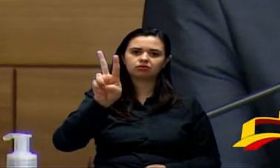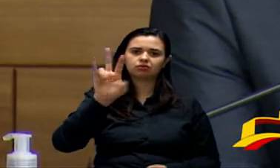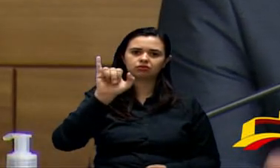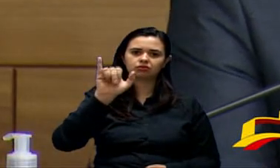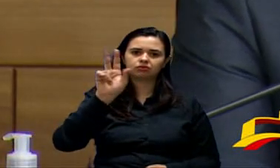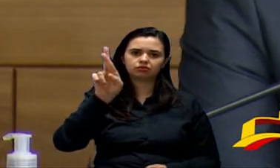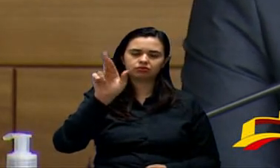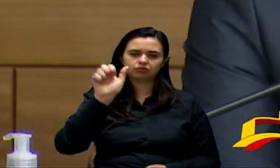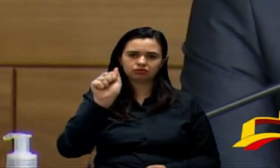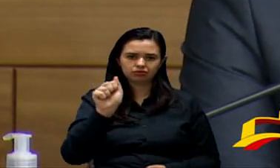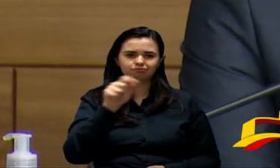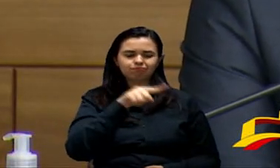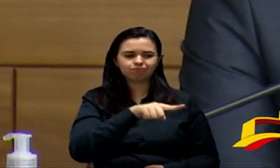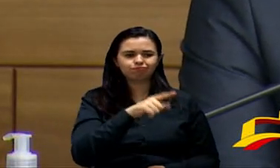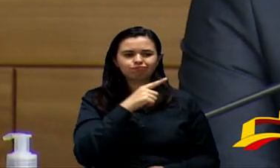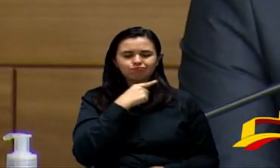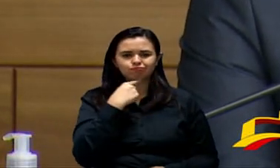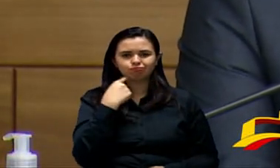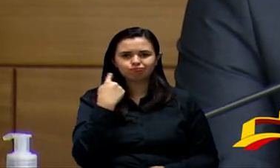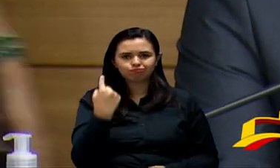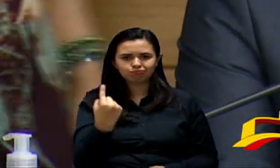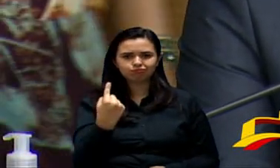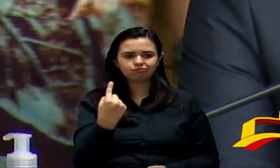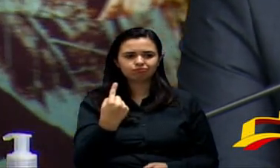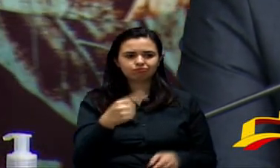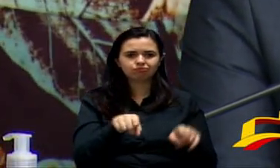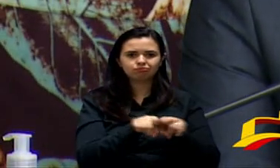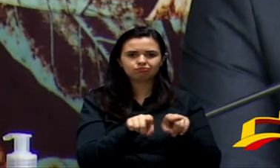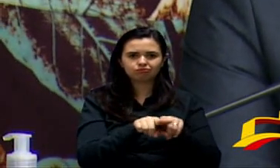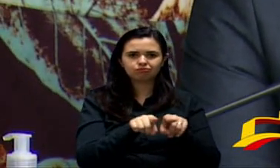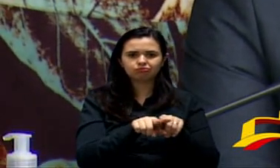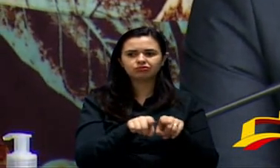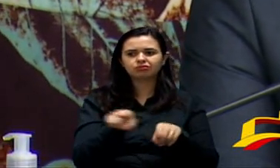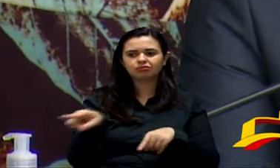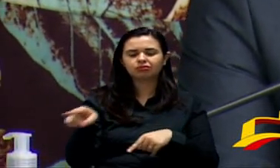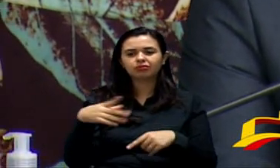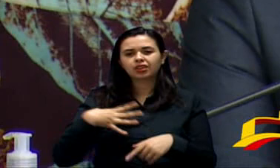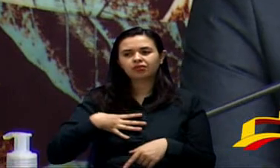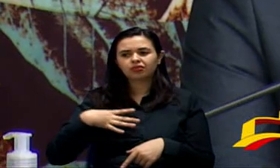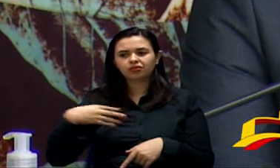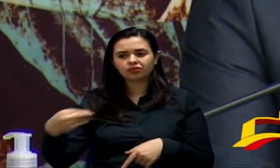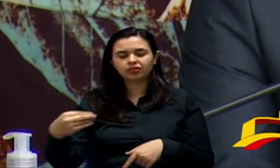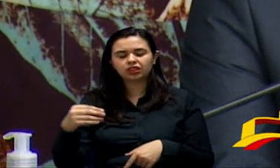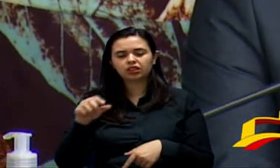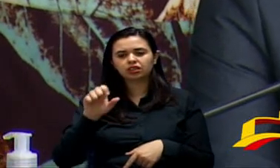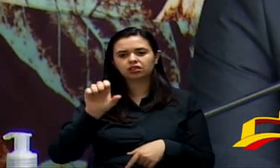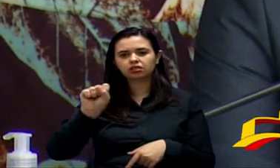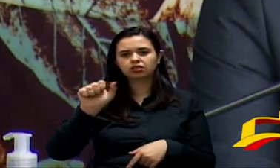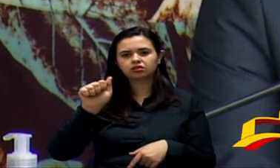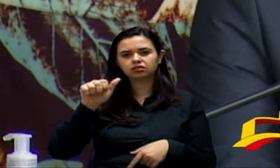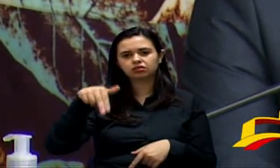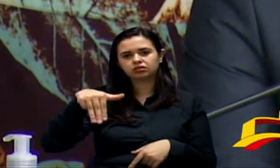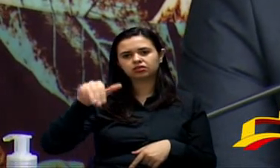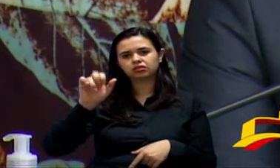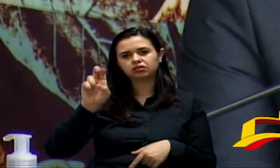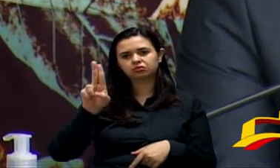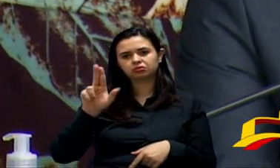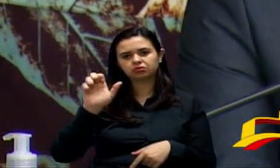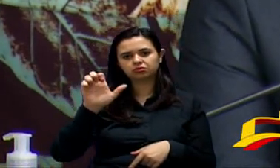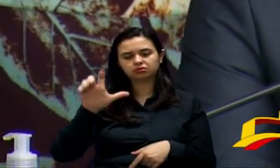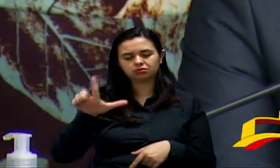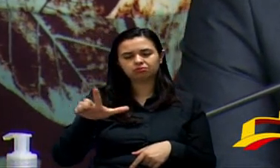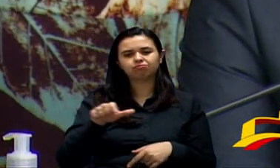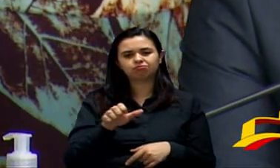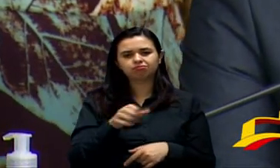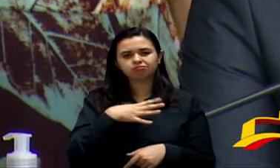que acabou falecendo aí, que deixou o filho Samuel, ocorrido na data de hoje. Meus sentimentos aí para toda a família,